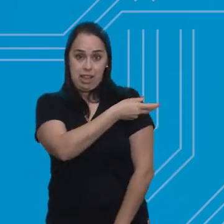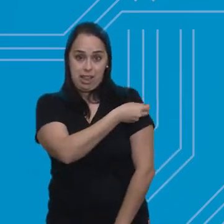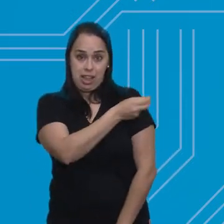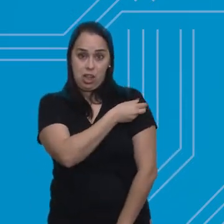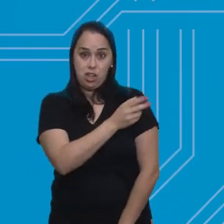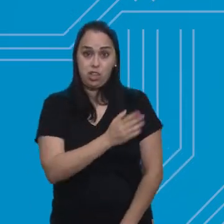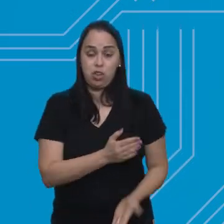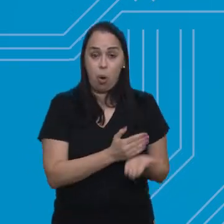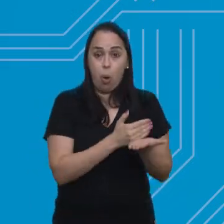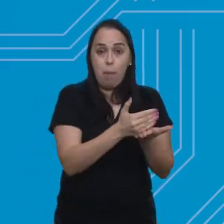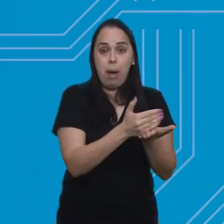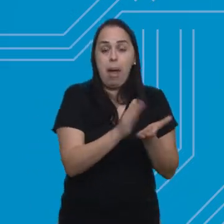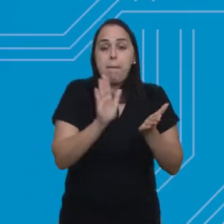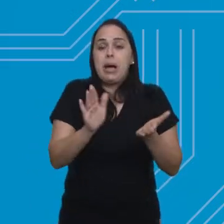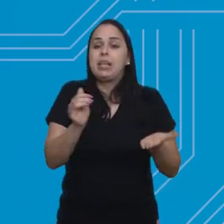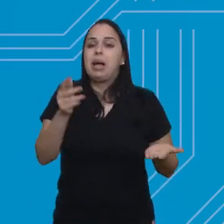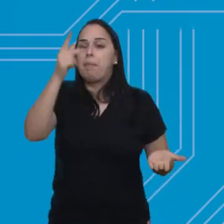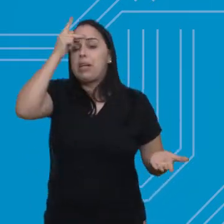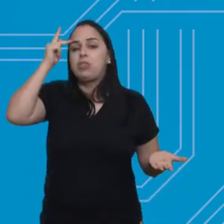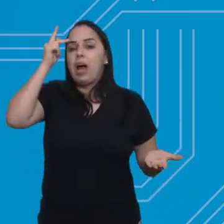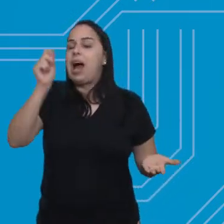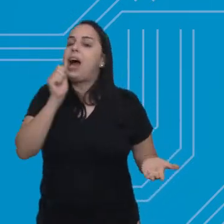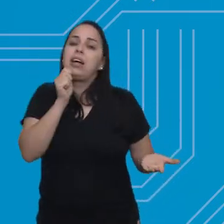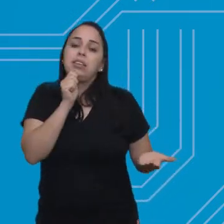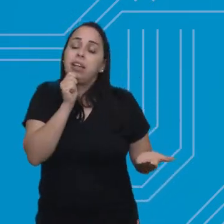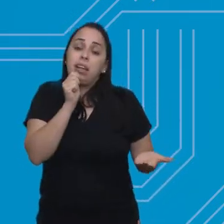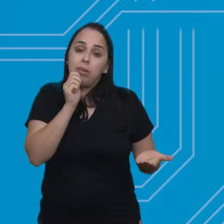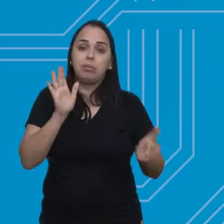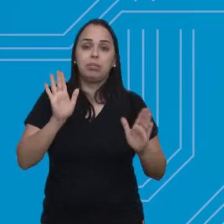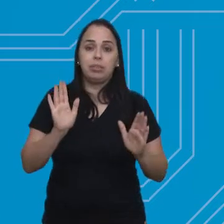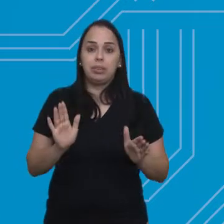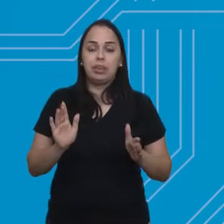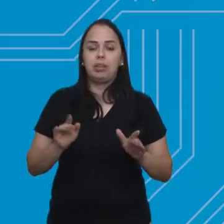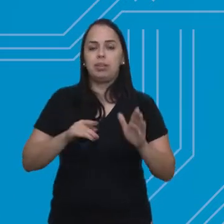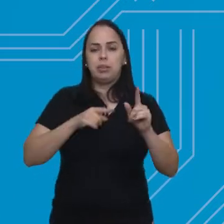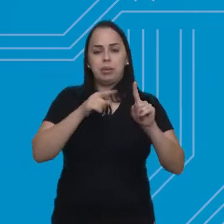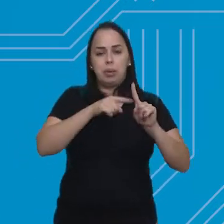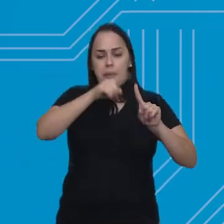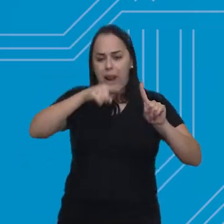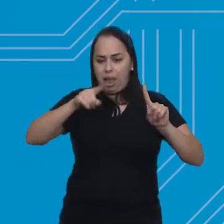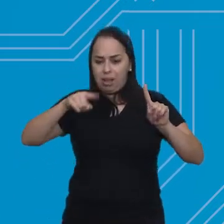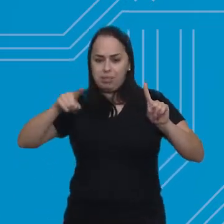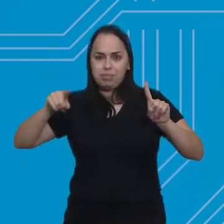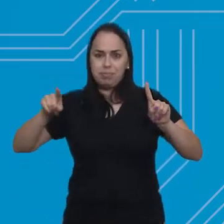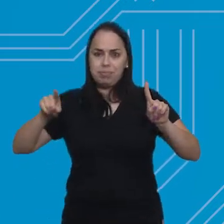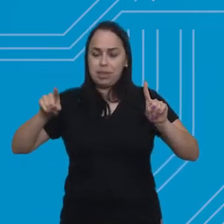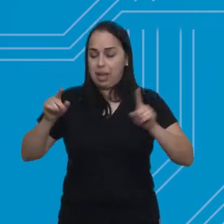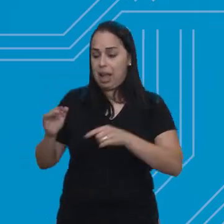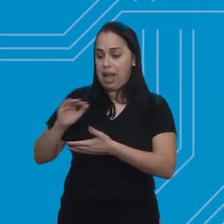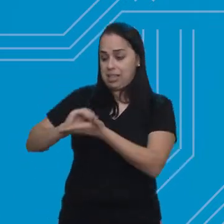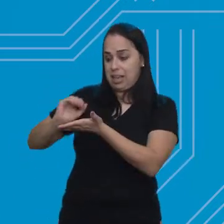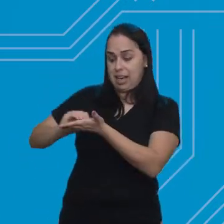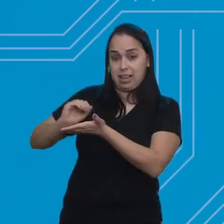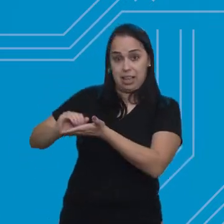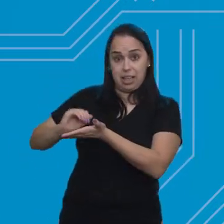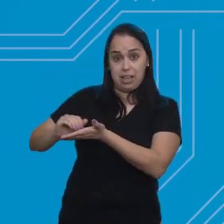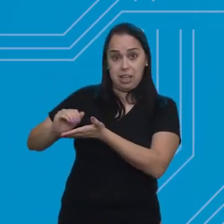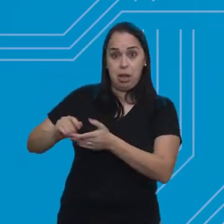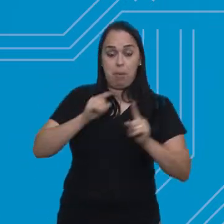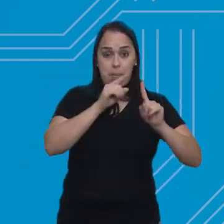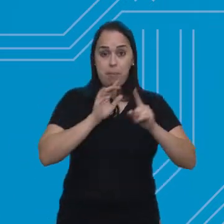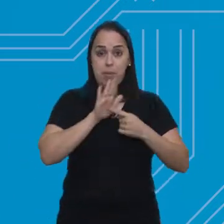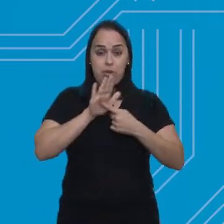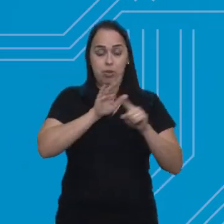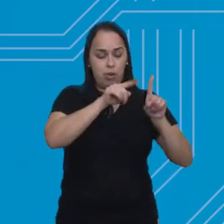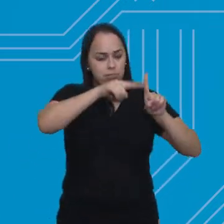avançado no município, ainda tem muita gente que optou por não se imunizar. Um balanço apresentado pela Secretaria de Saúde mostrou que cerca